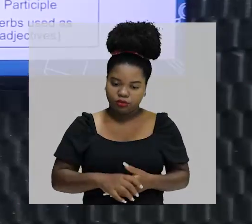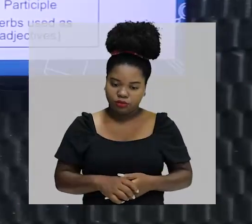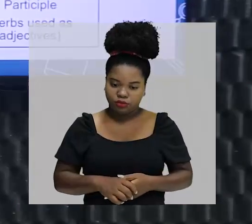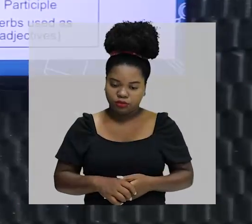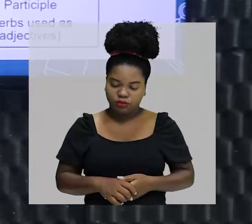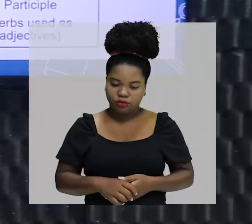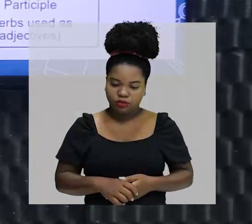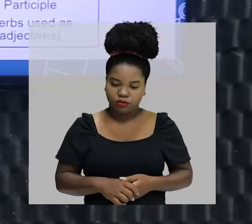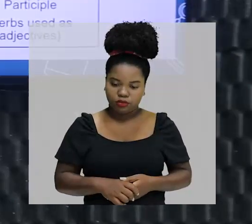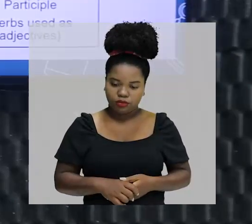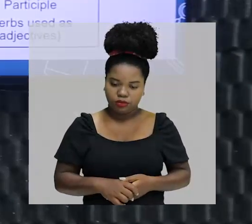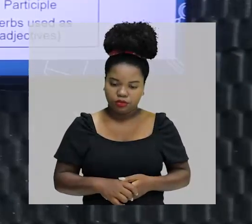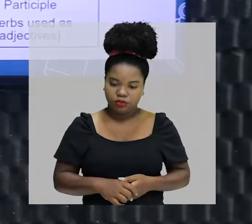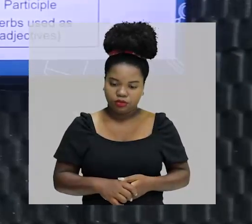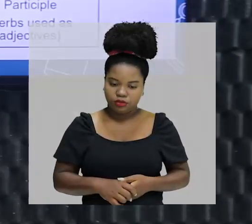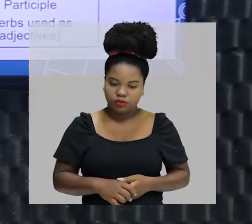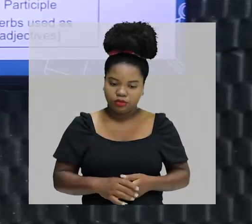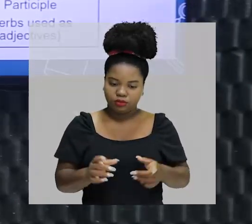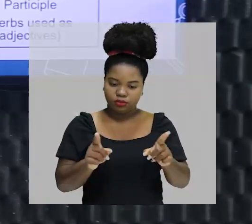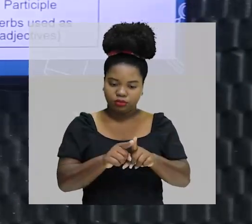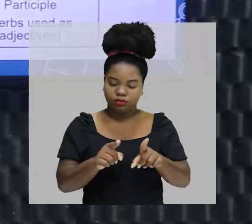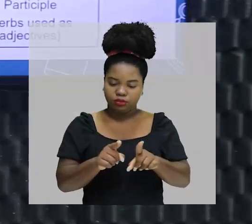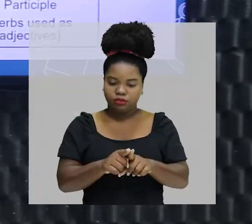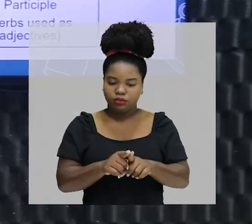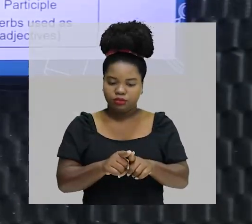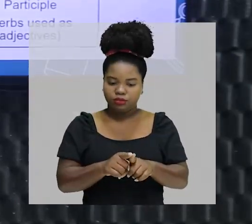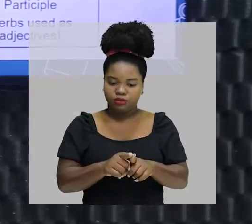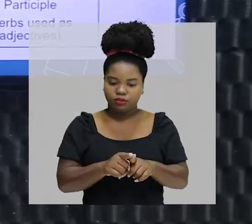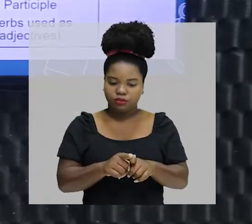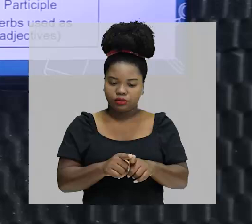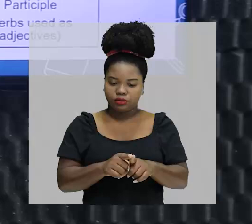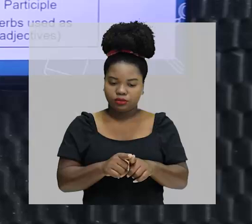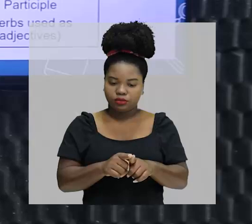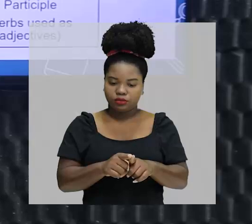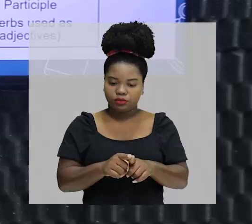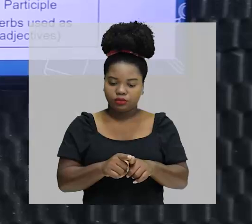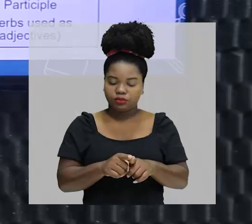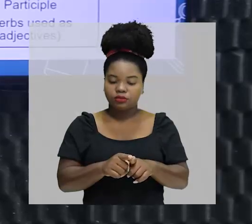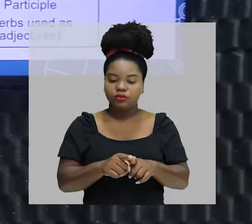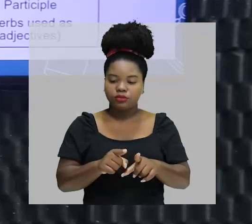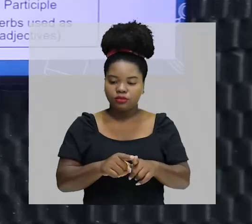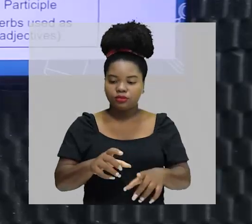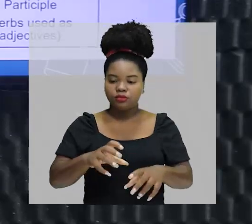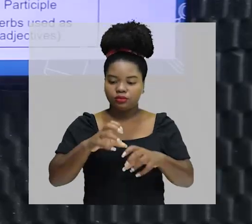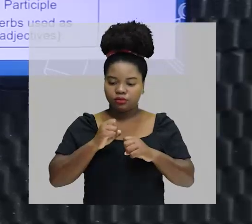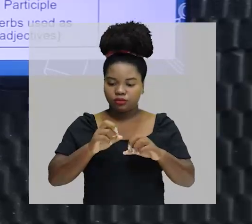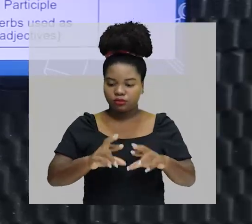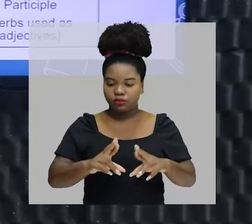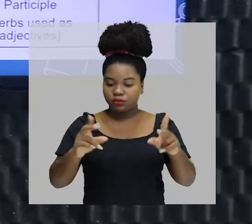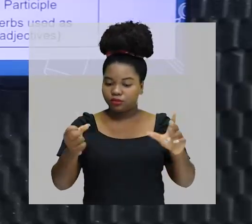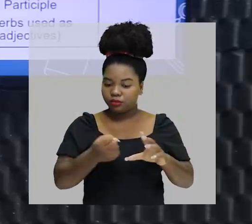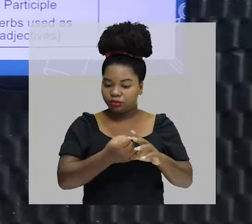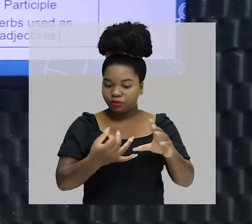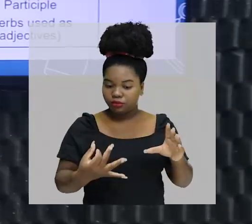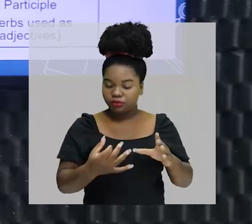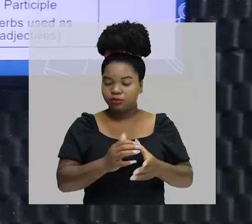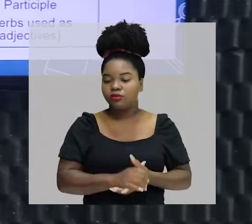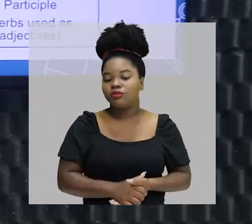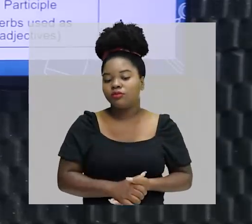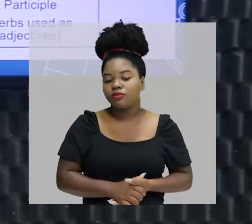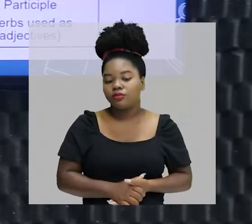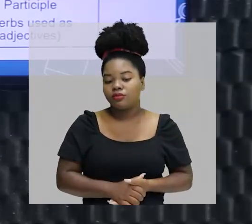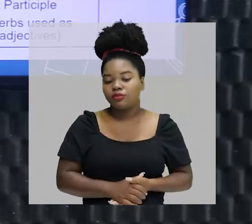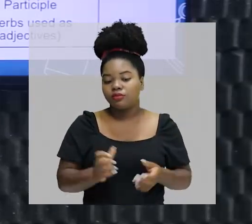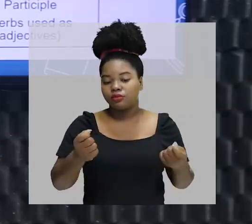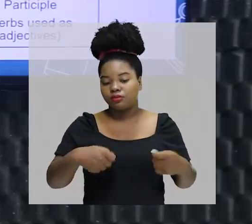dessa questão contínua, ele também assume, ele também adquire diferentes características. Ele